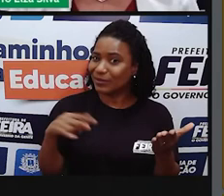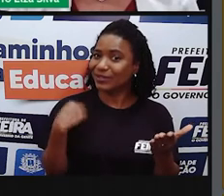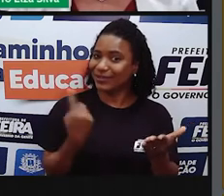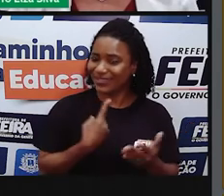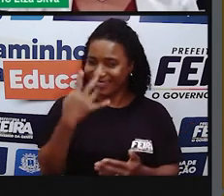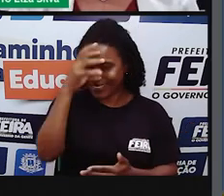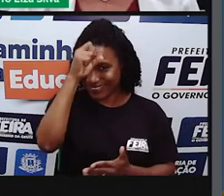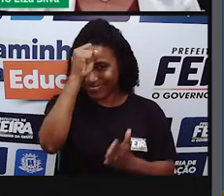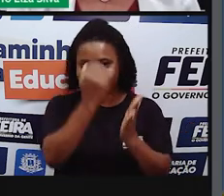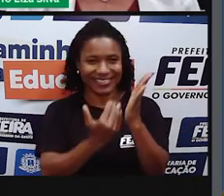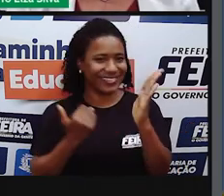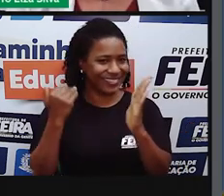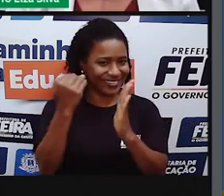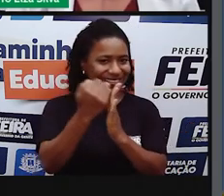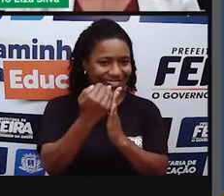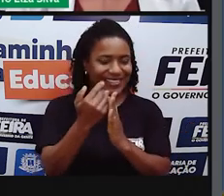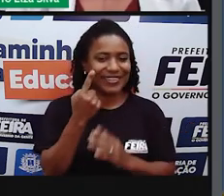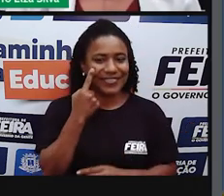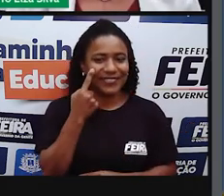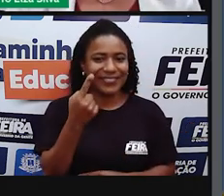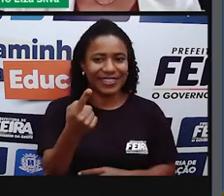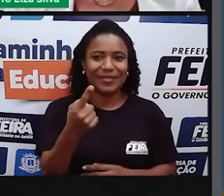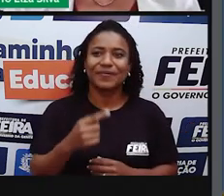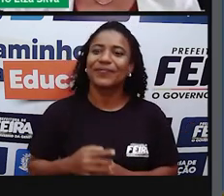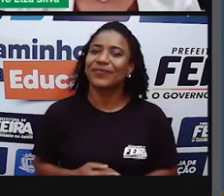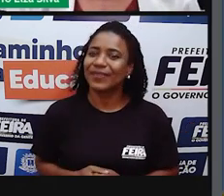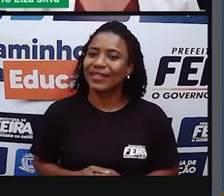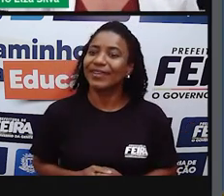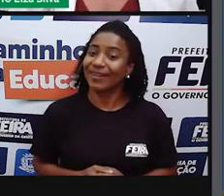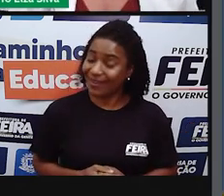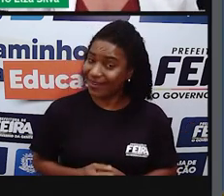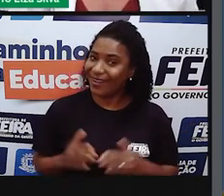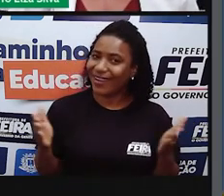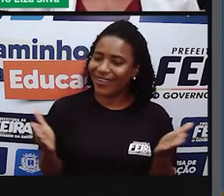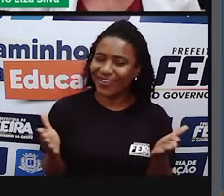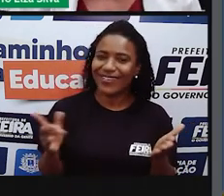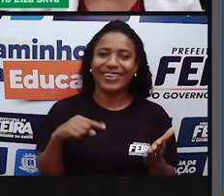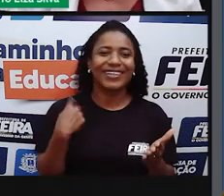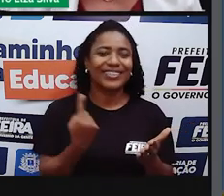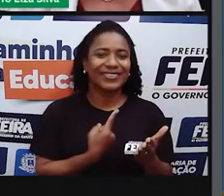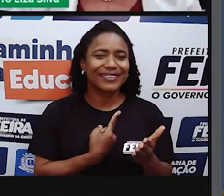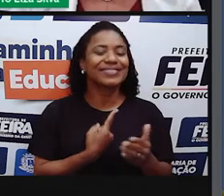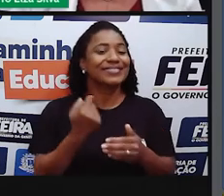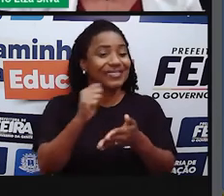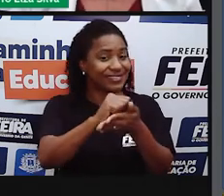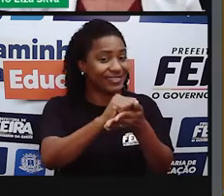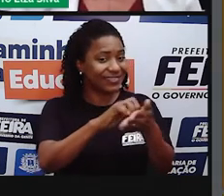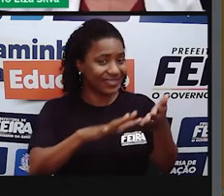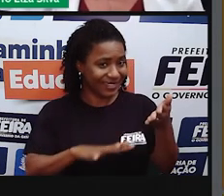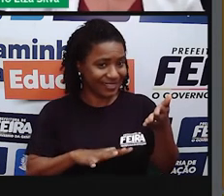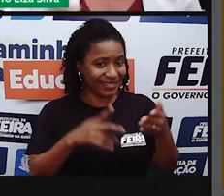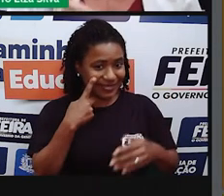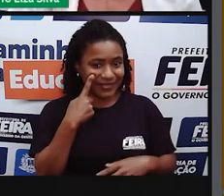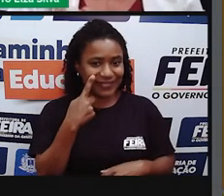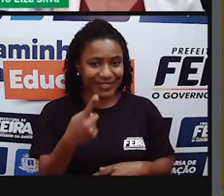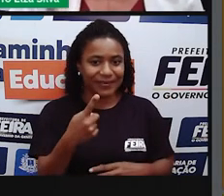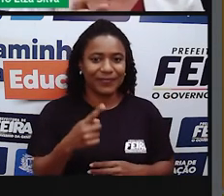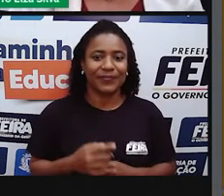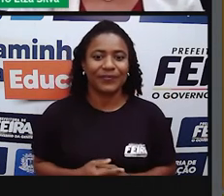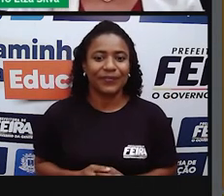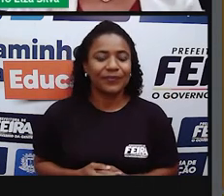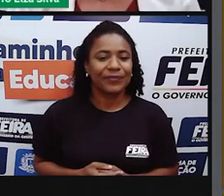muito mais. Let's practice. Chegou a hora do desafio. Lembram que vocês